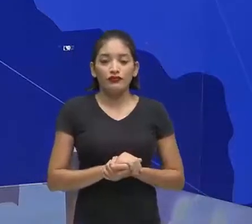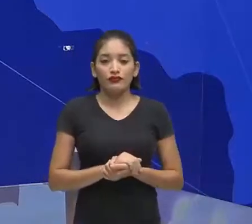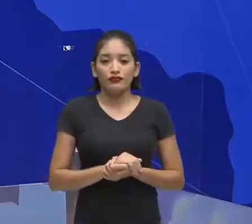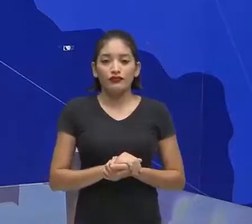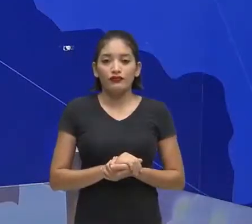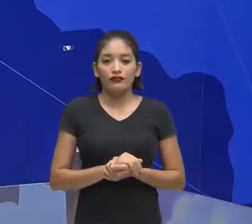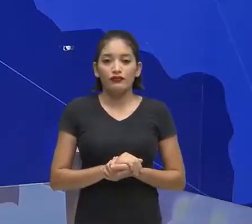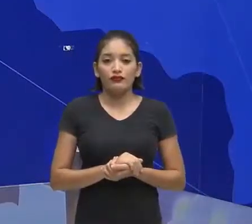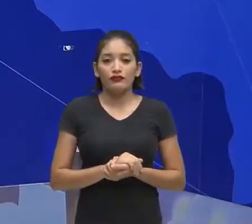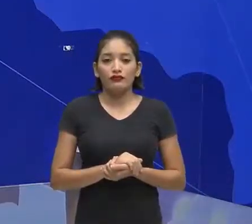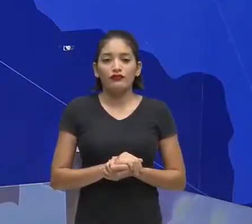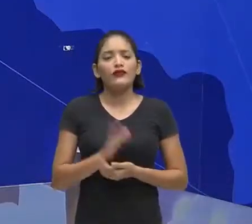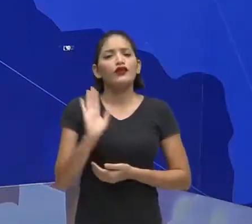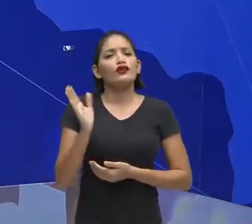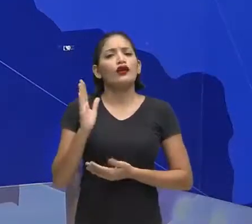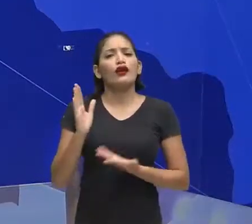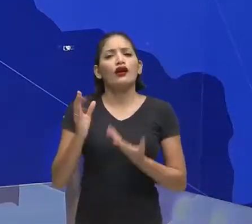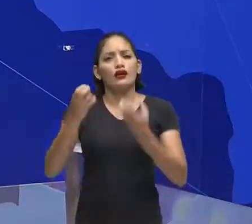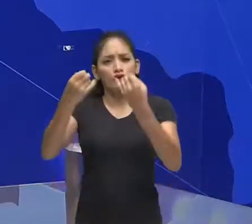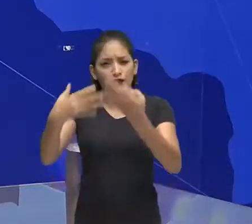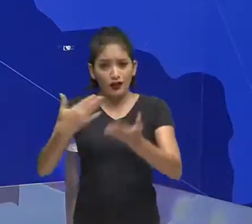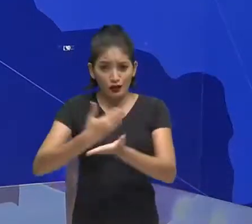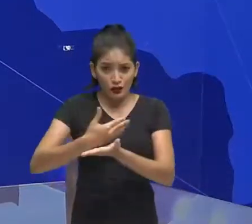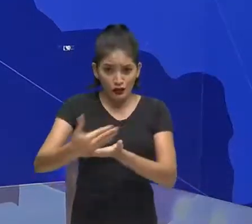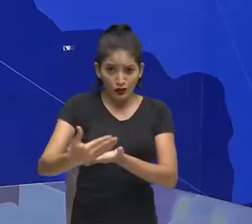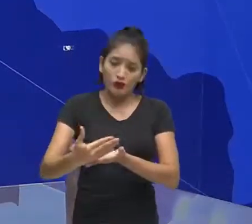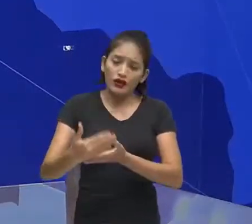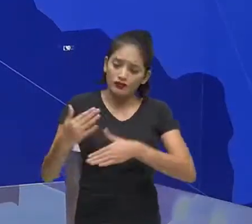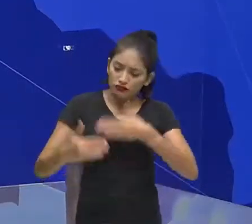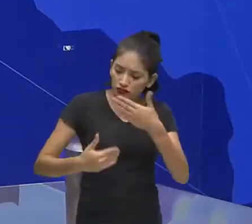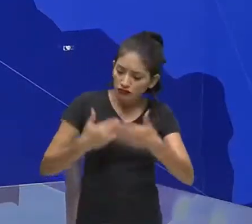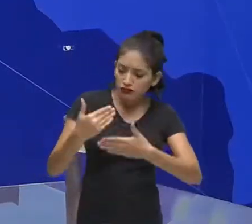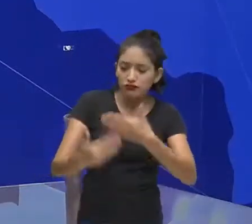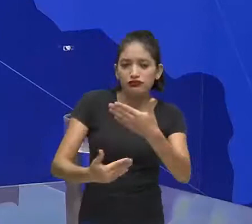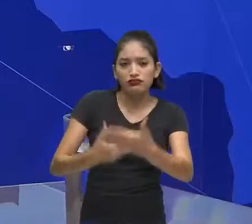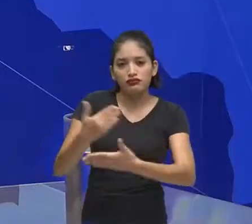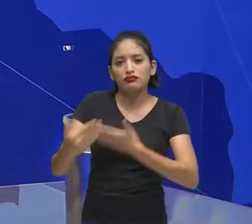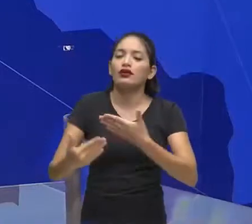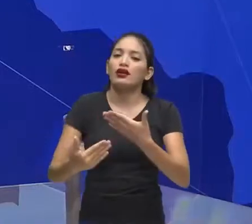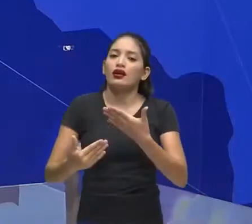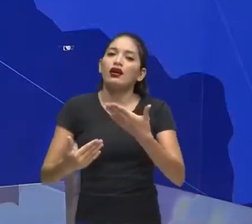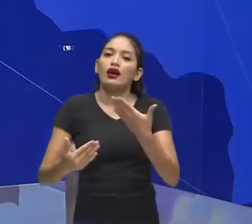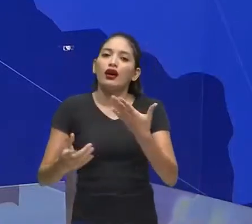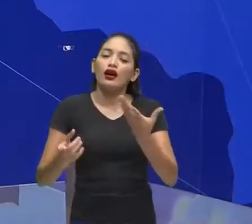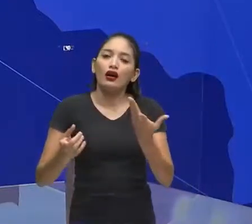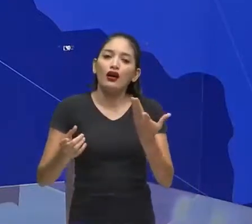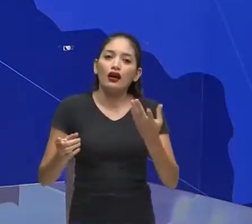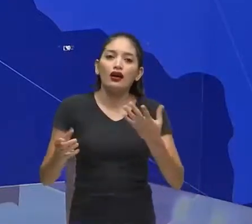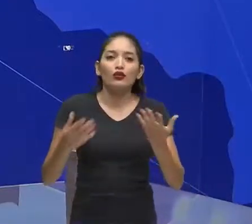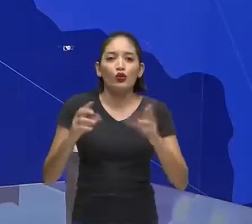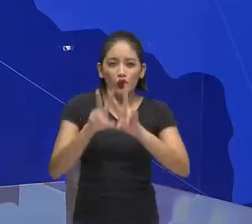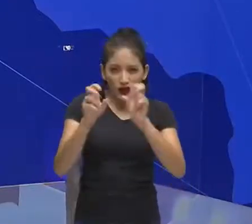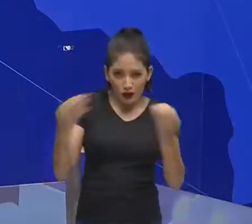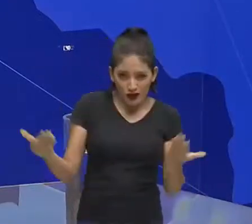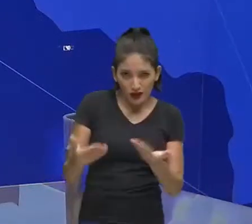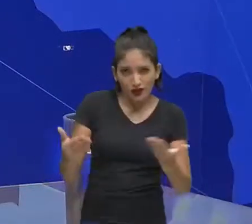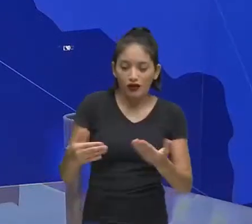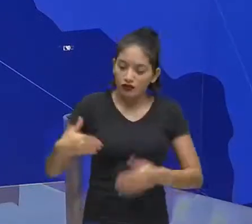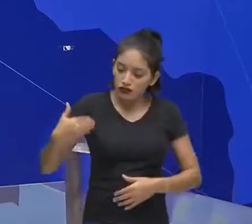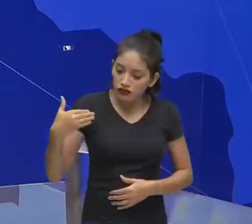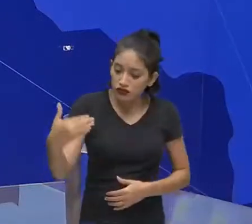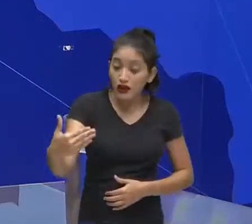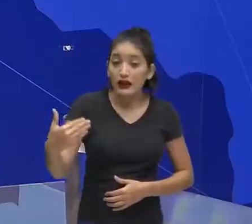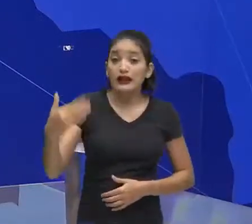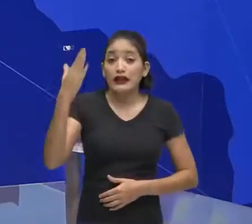de início antecipá-los e dizer que essa construção e toda essa discussão que a gente vai fazer agora vai se dar a partir do que a gente entende